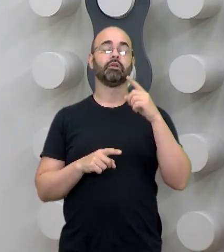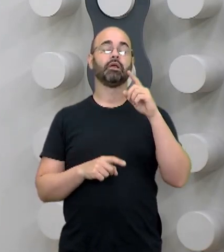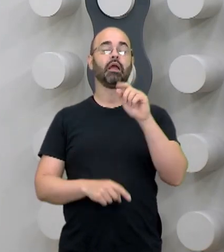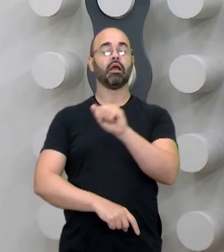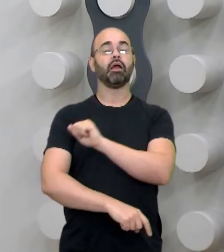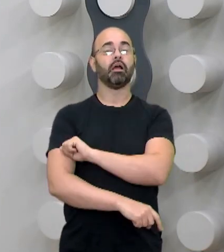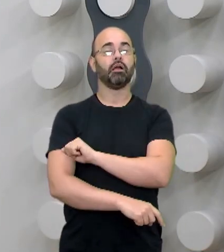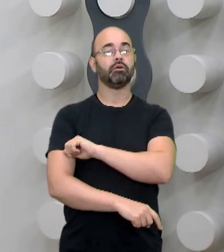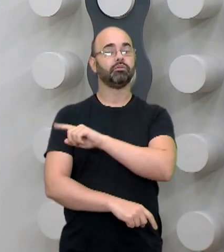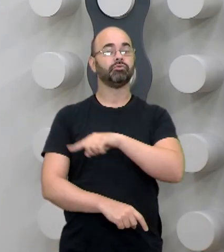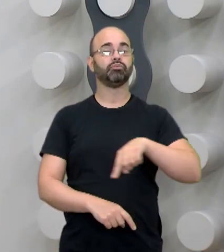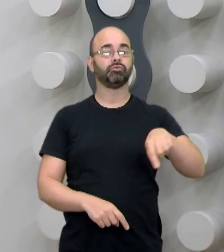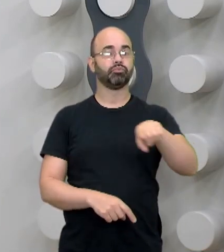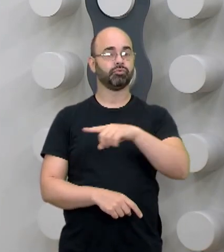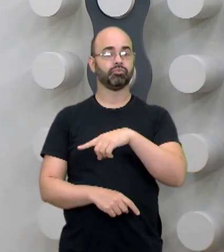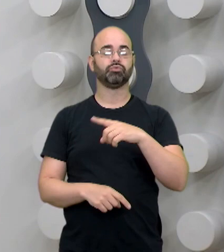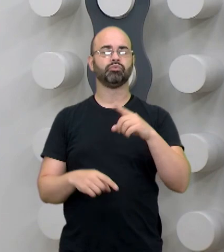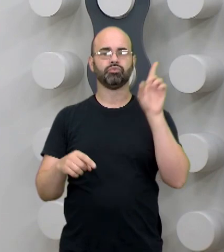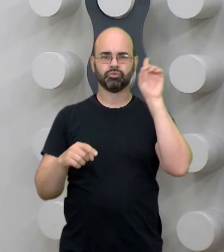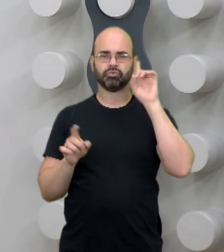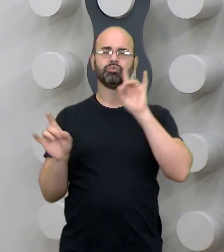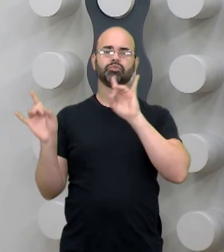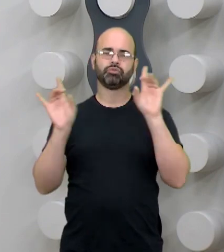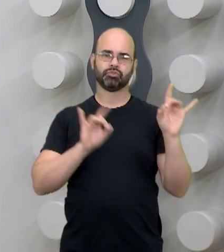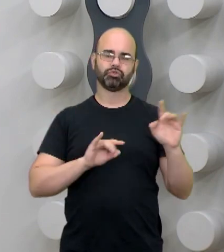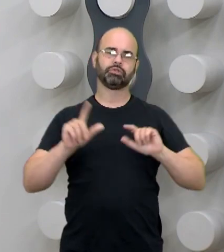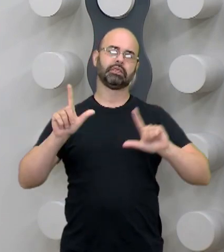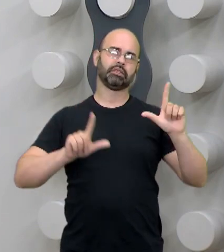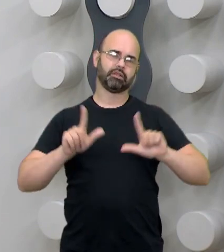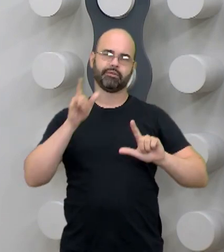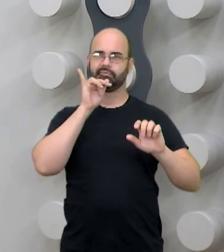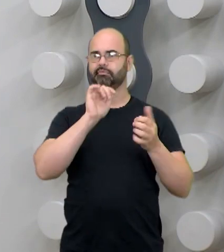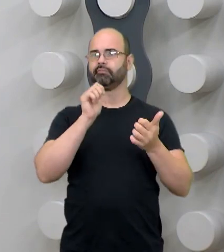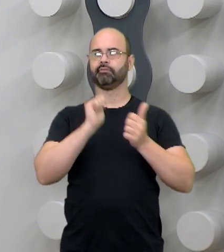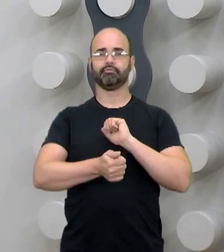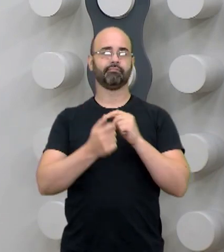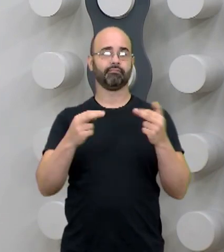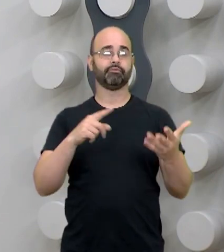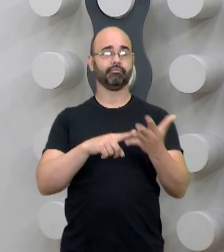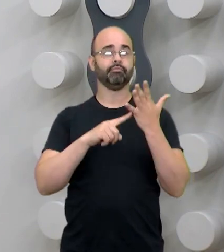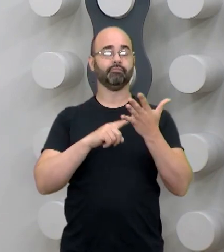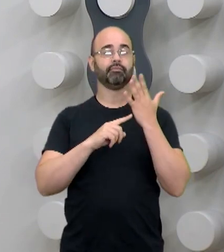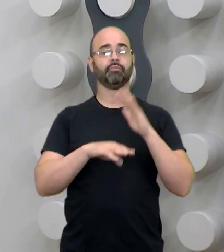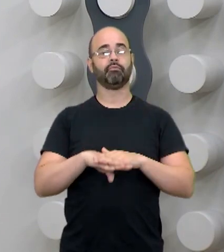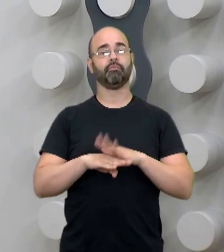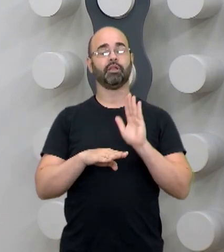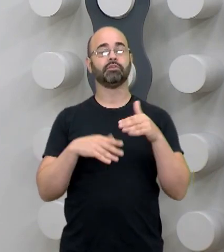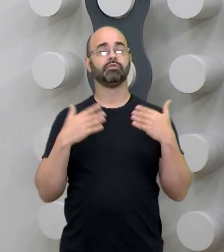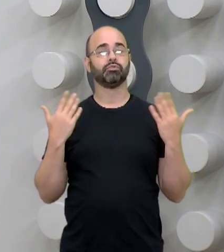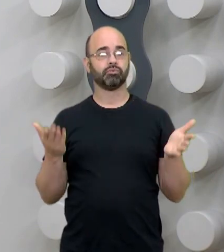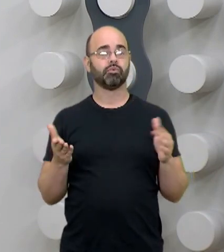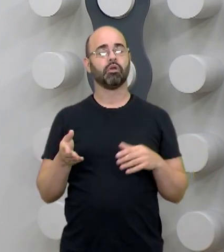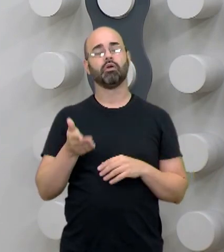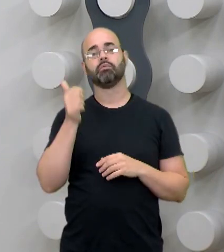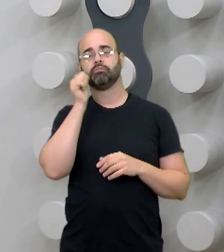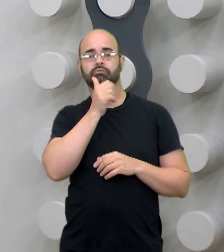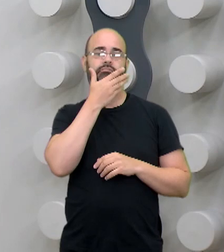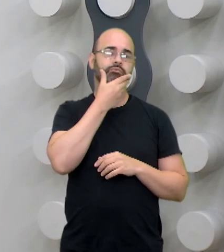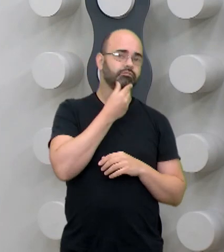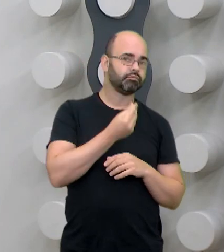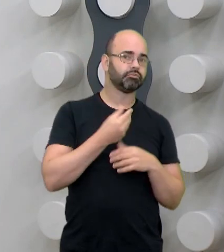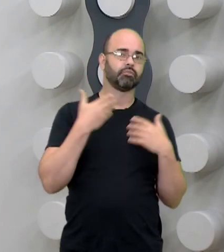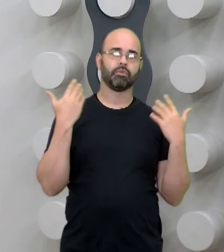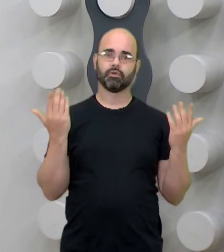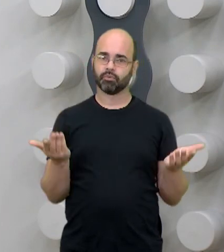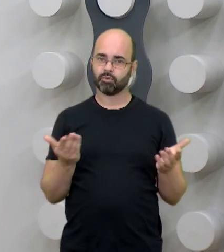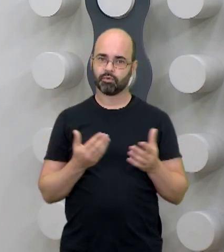por exemplo, fica acompanhando ali todo dia na TV, quais são os esportes que mais aparecem, é o feminino, é o masculino, como é que está funcionando essa